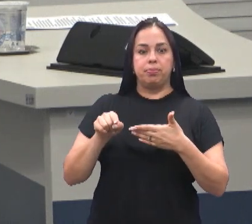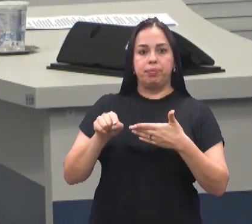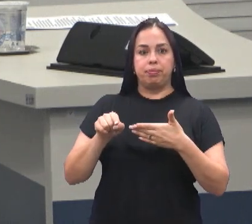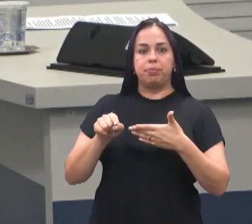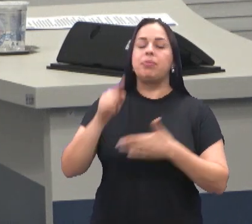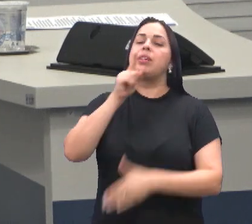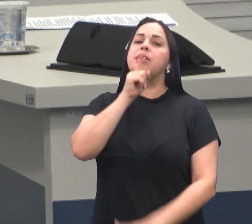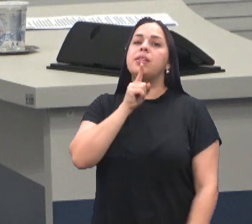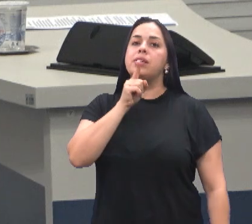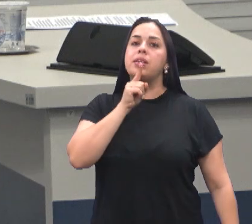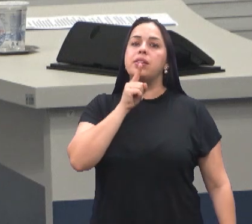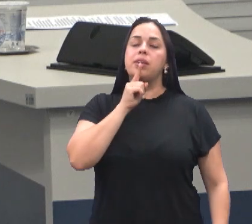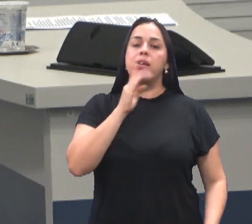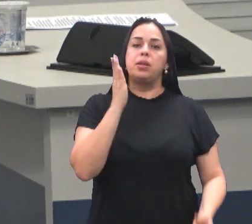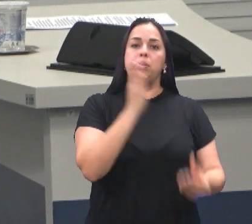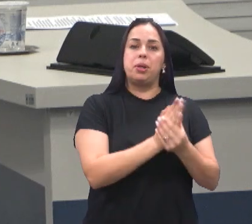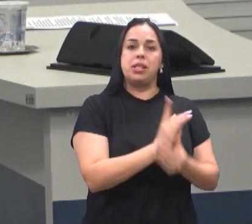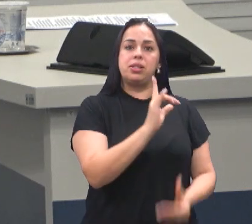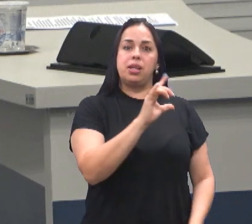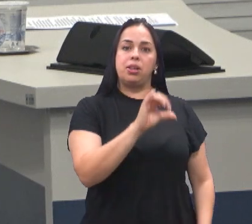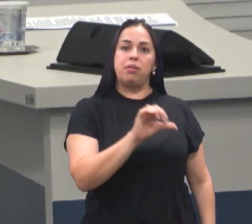processo